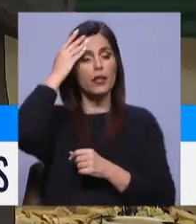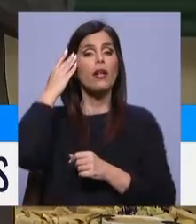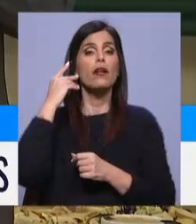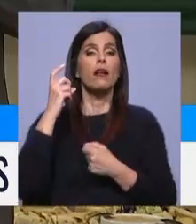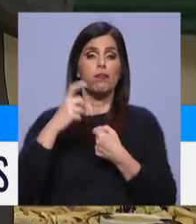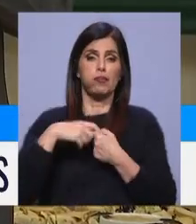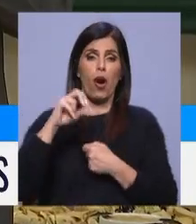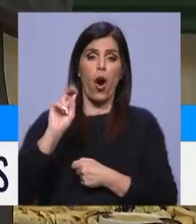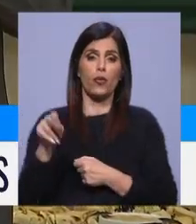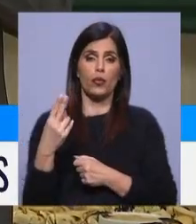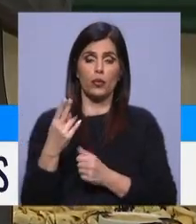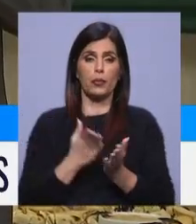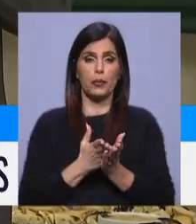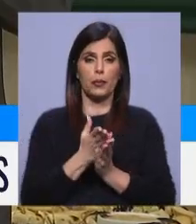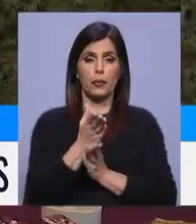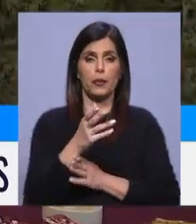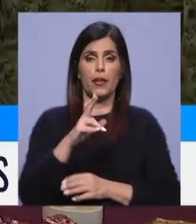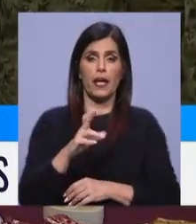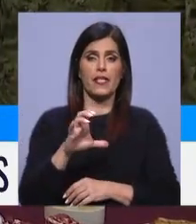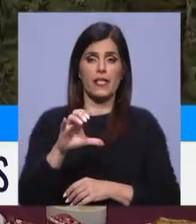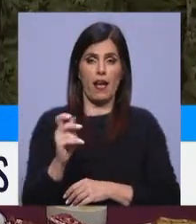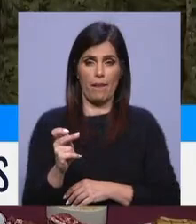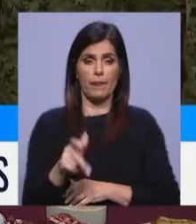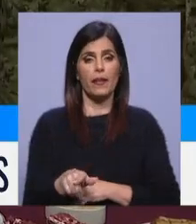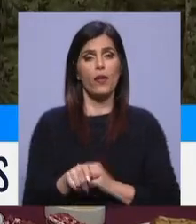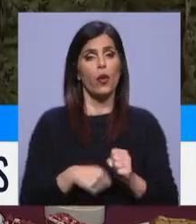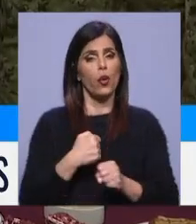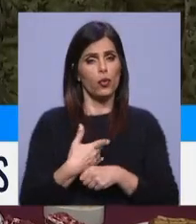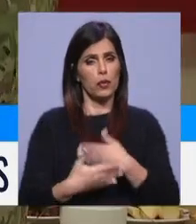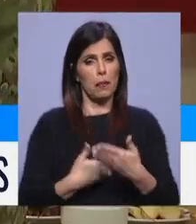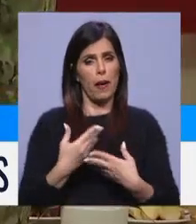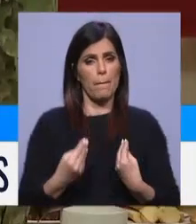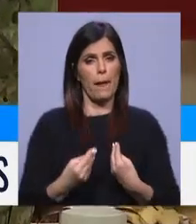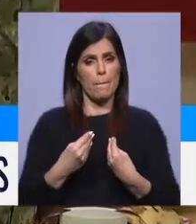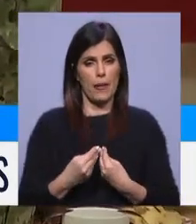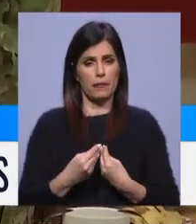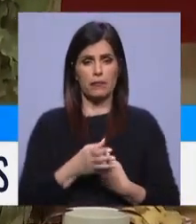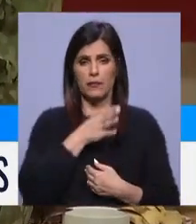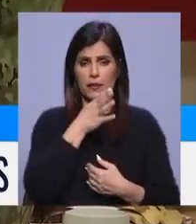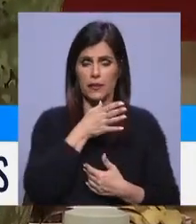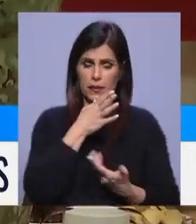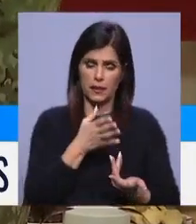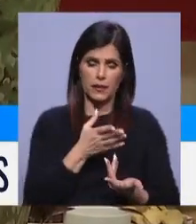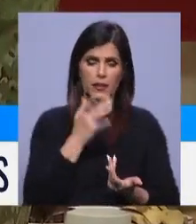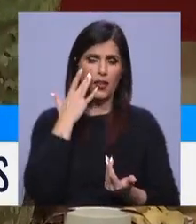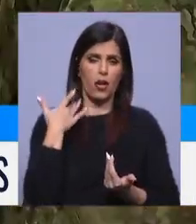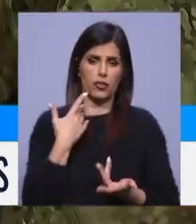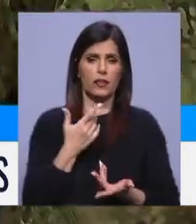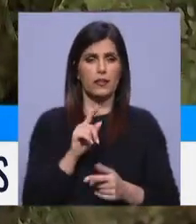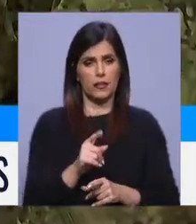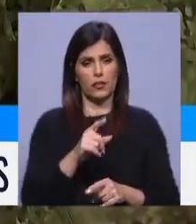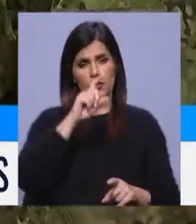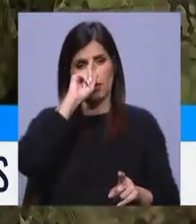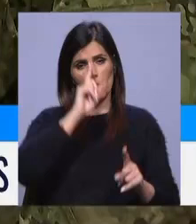Unidas na estabilização da RCA. E o trabalho está a ser muito bem feito, elogia António Costa. É uma missão